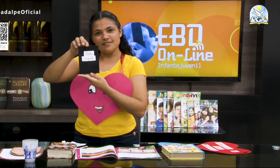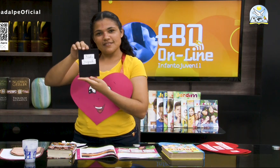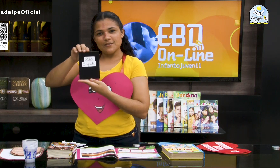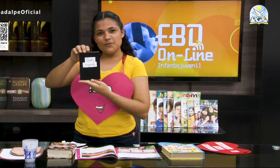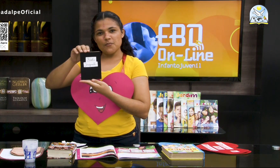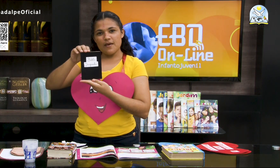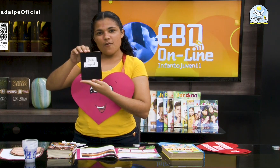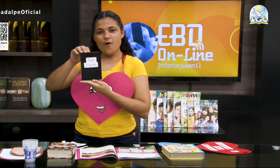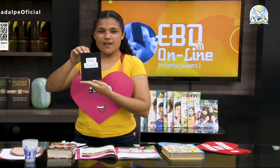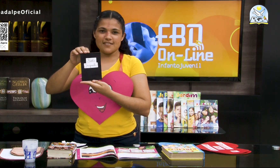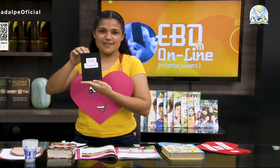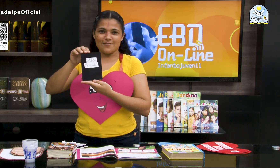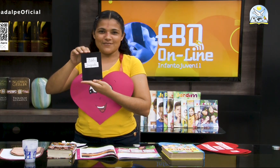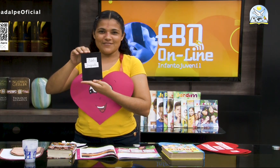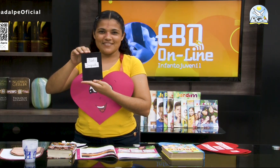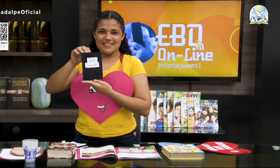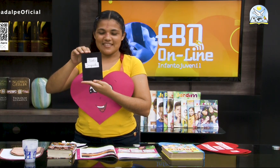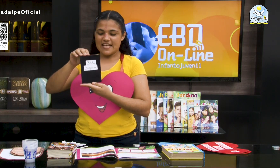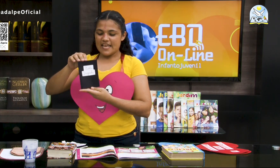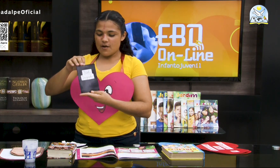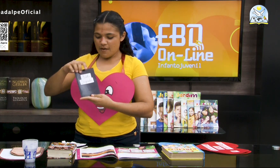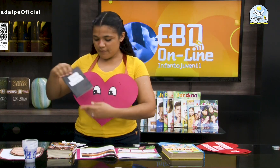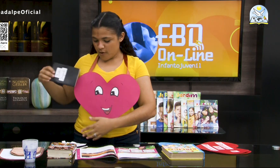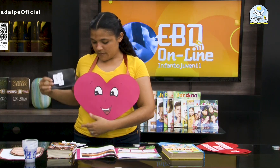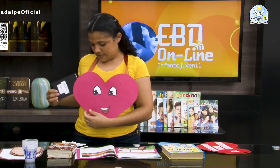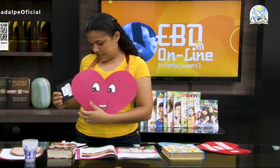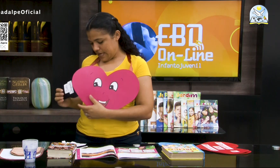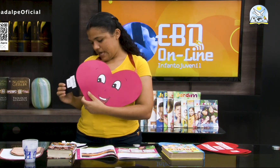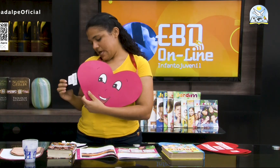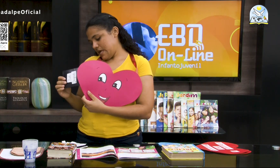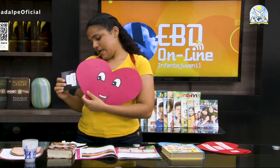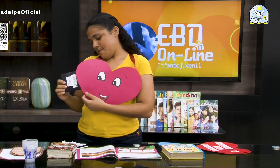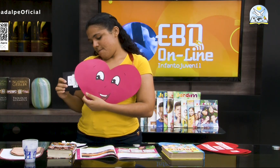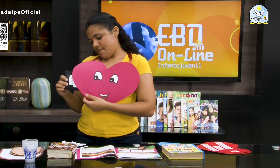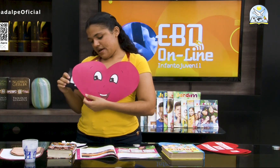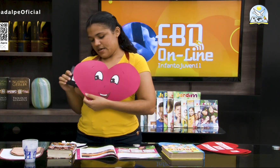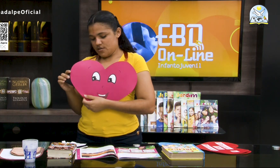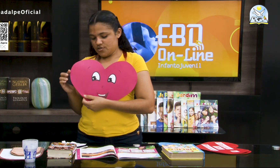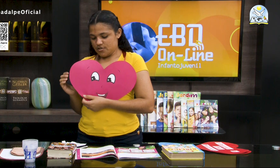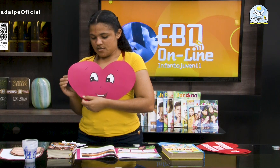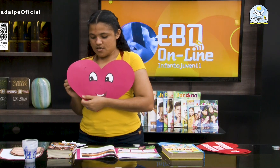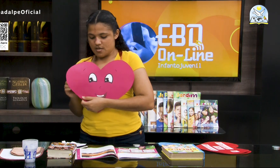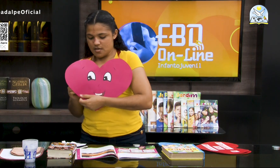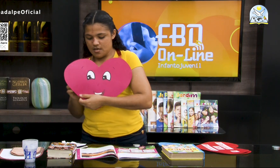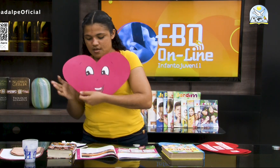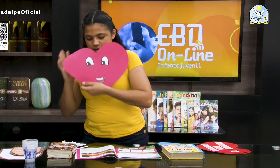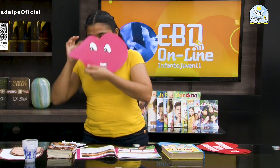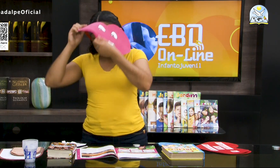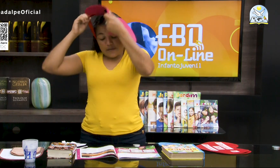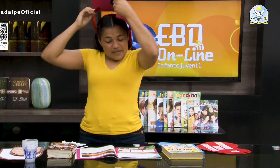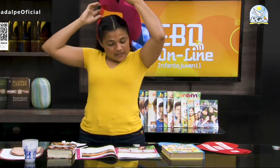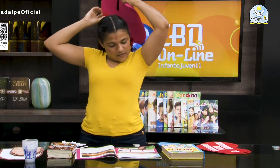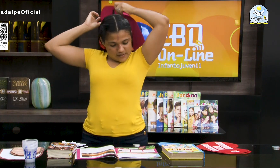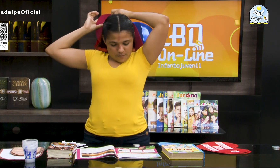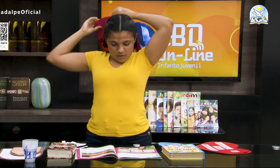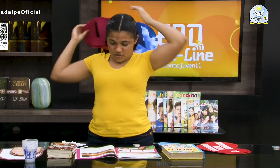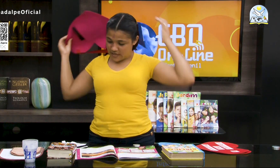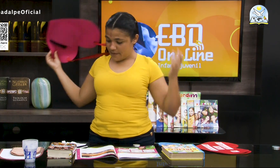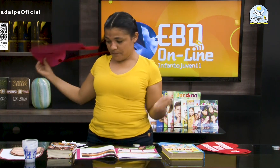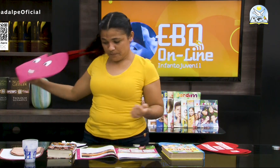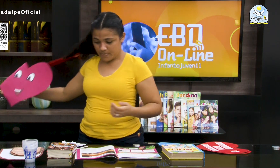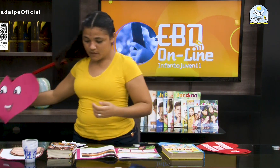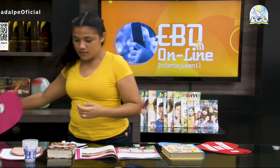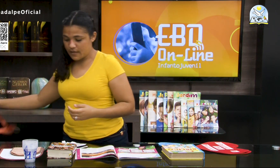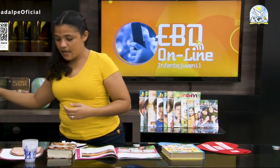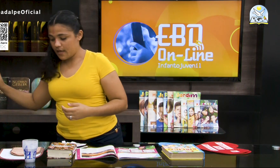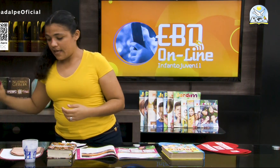Deus no meu coração. E aí é uma forma mais dinâmica de você